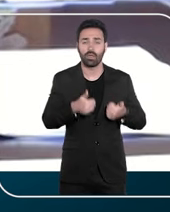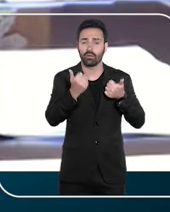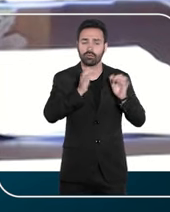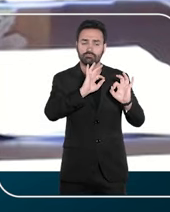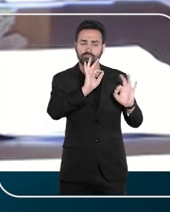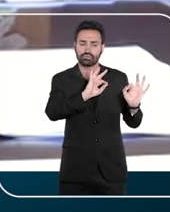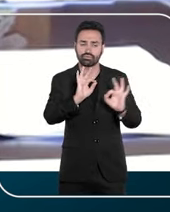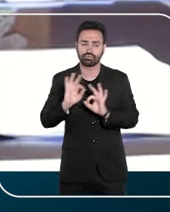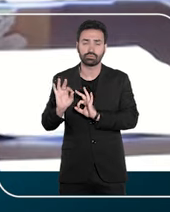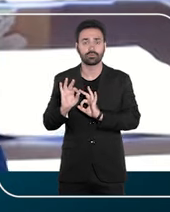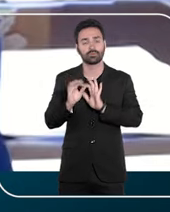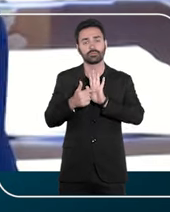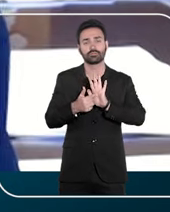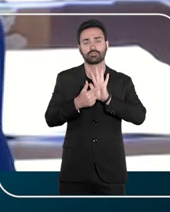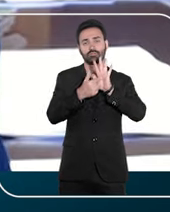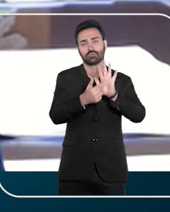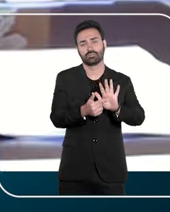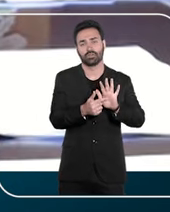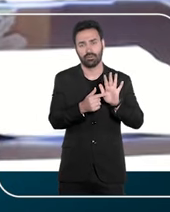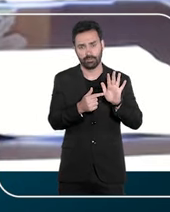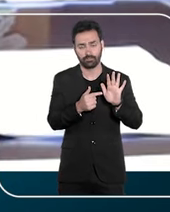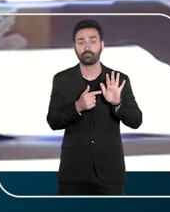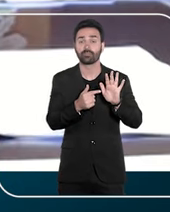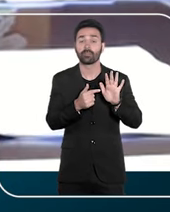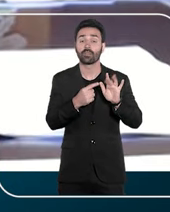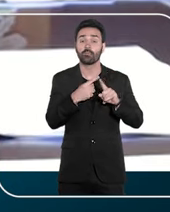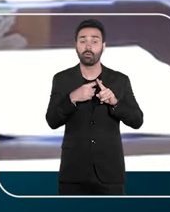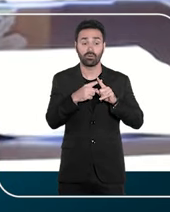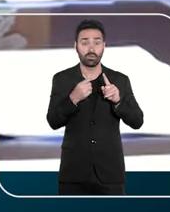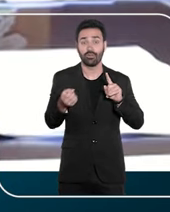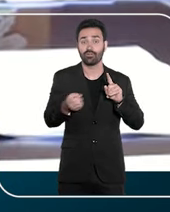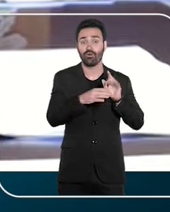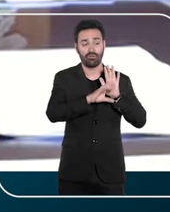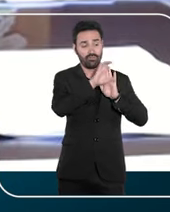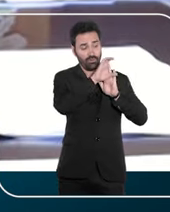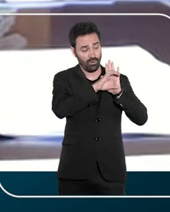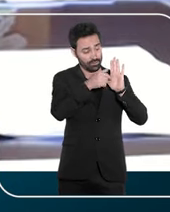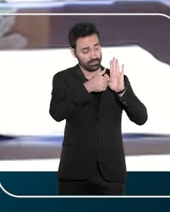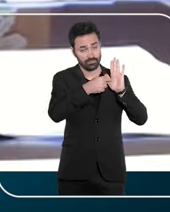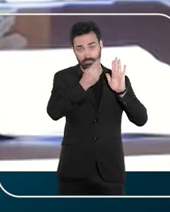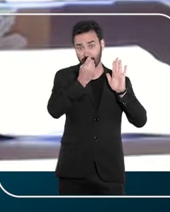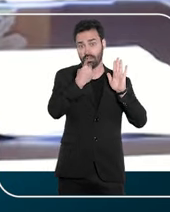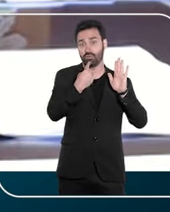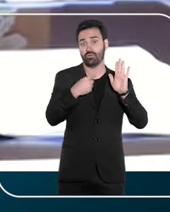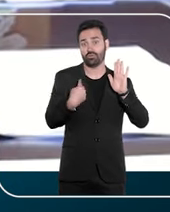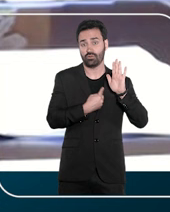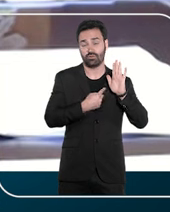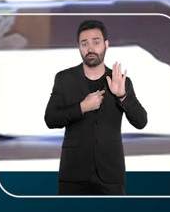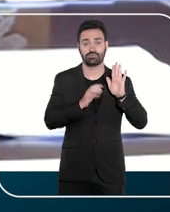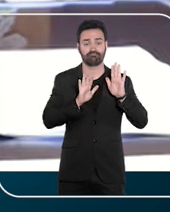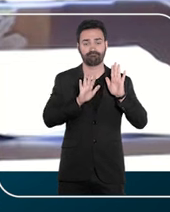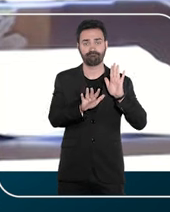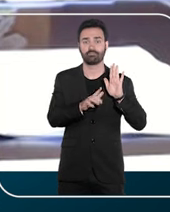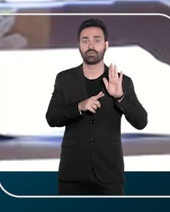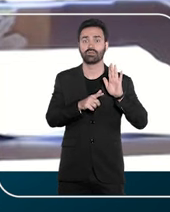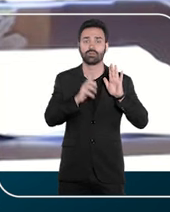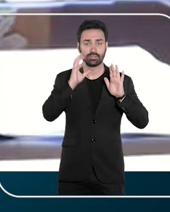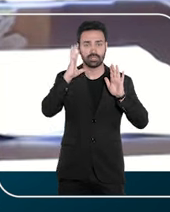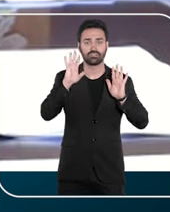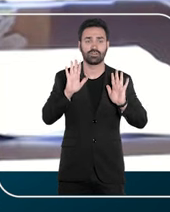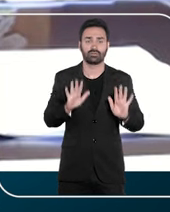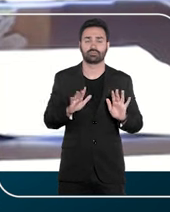essa posição que o nosso novo código mandou que nós tivéssemos tomado, né, essa decisão.